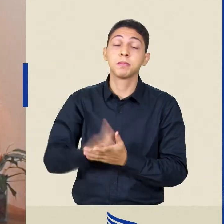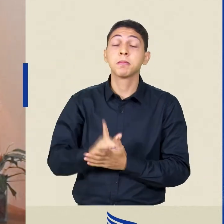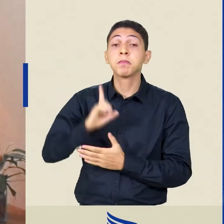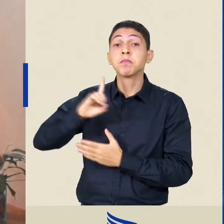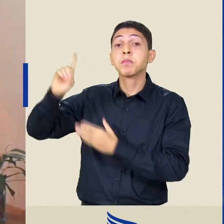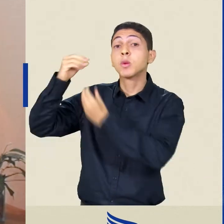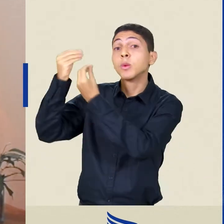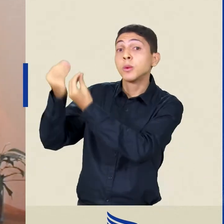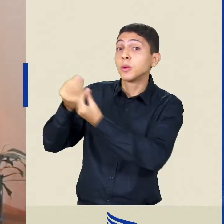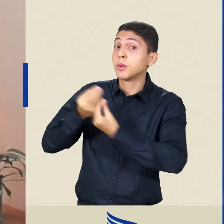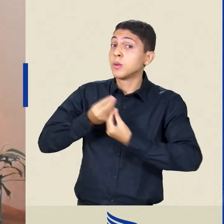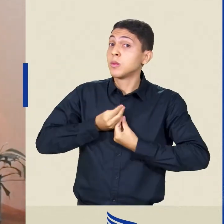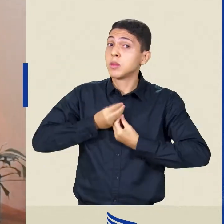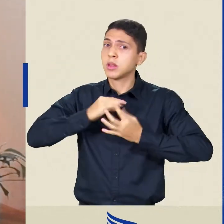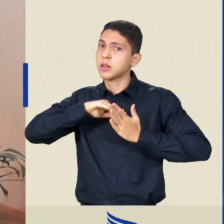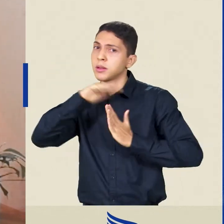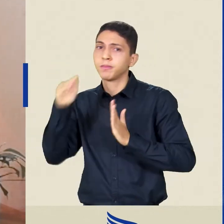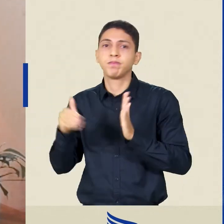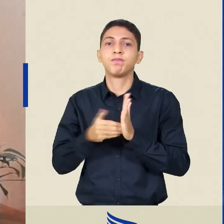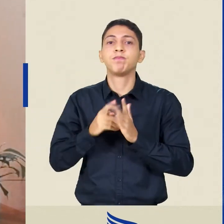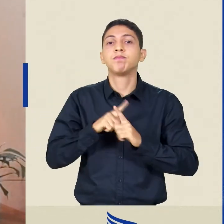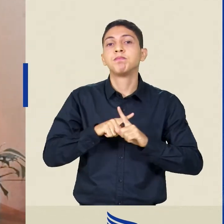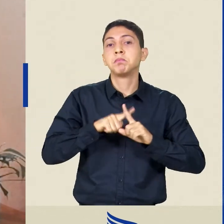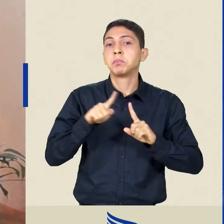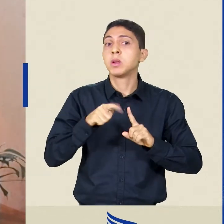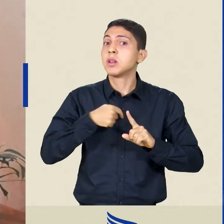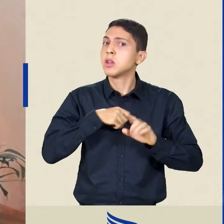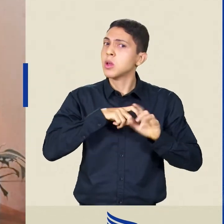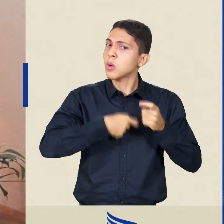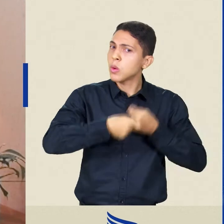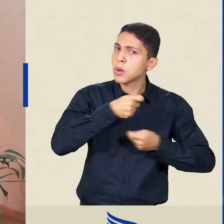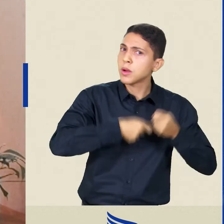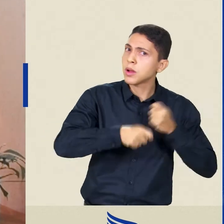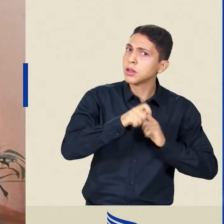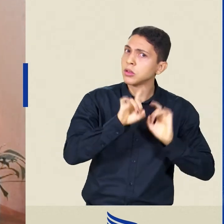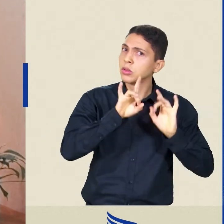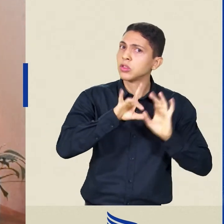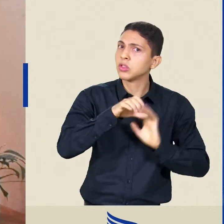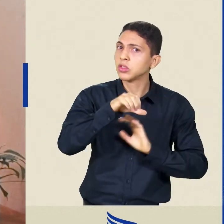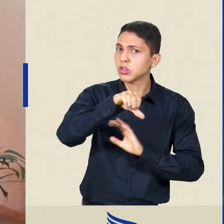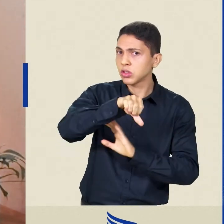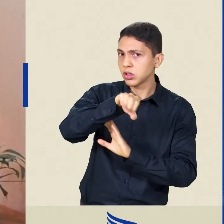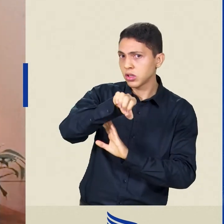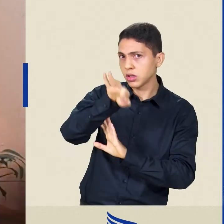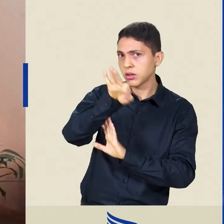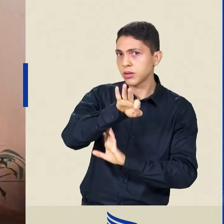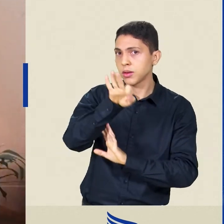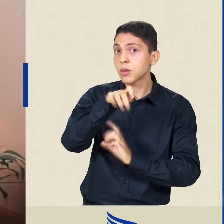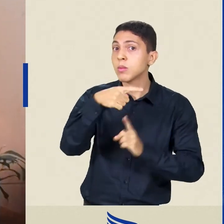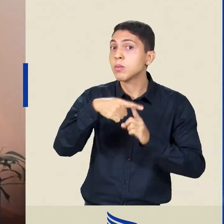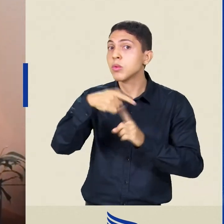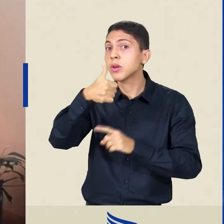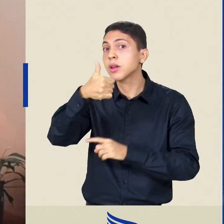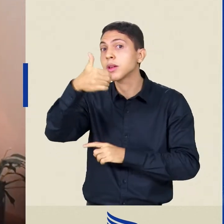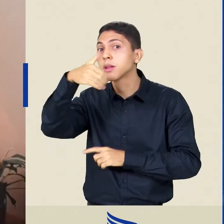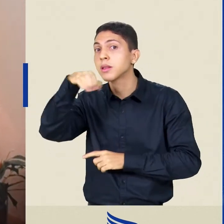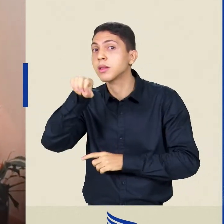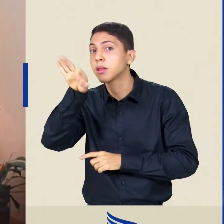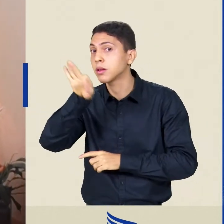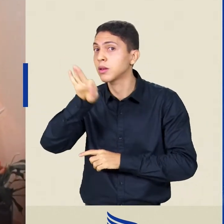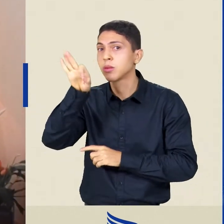100%, mas Ele me autoriza a administrar apenas 90%. Nos 10% que são dele eu não